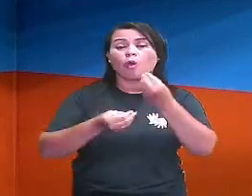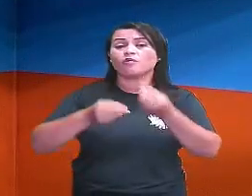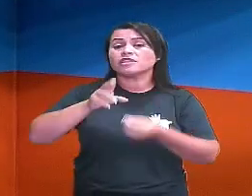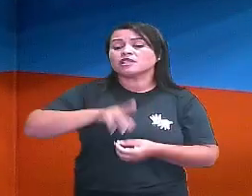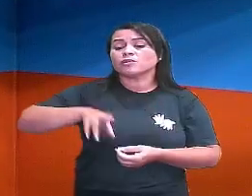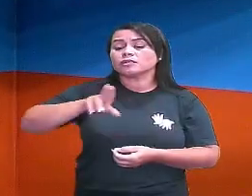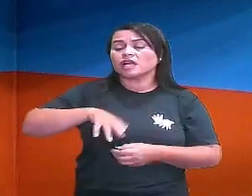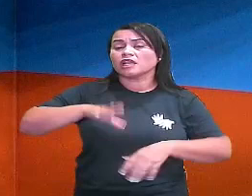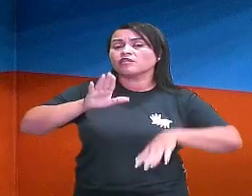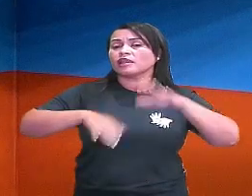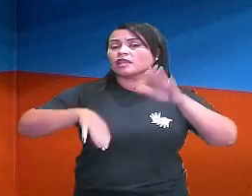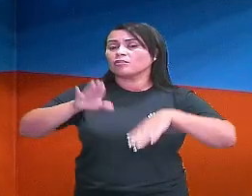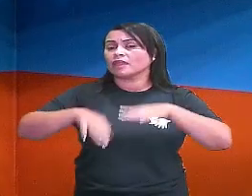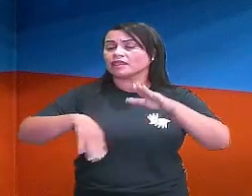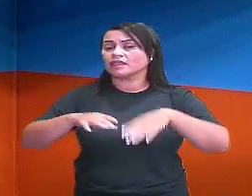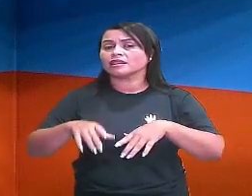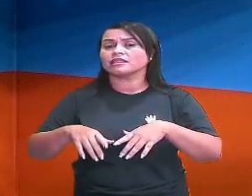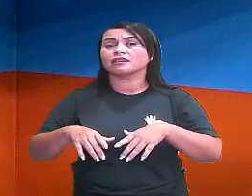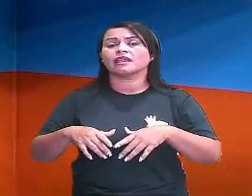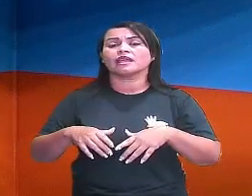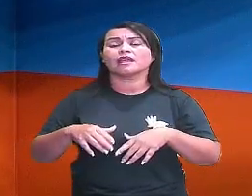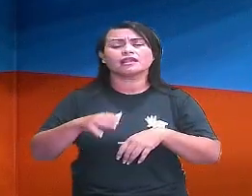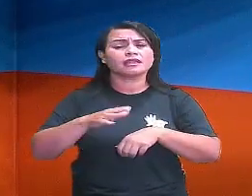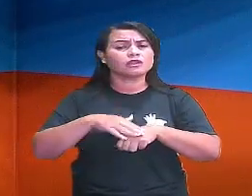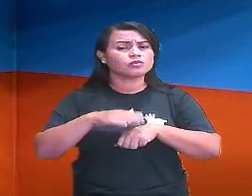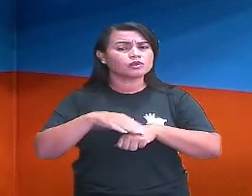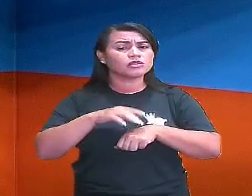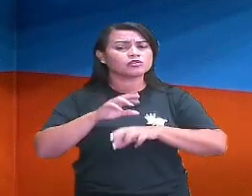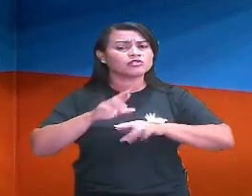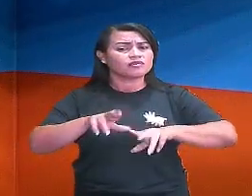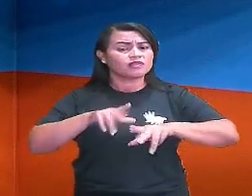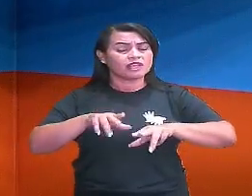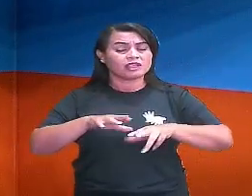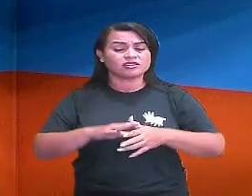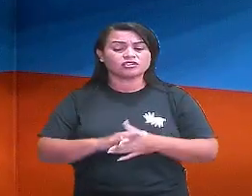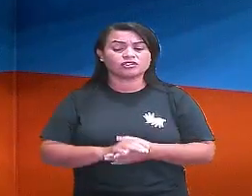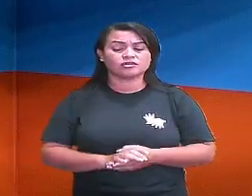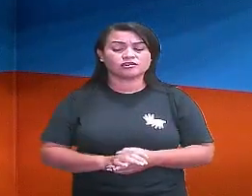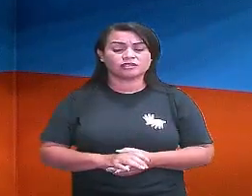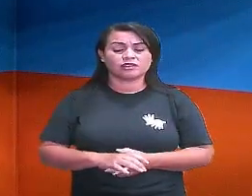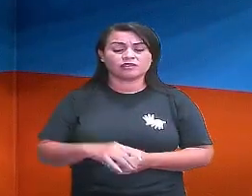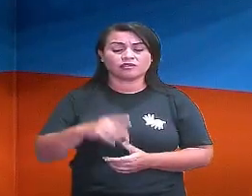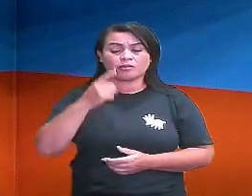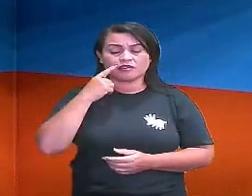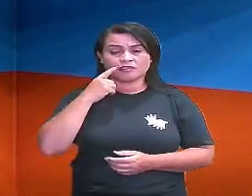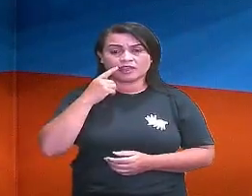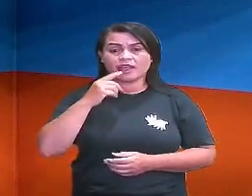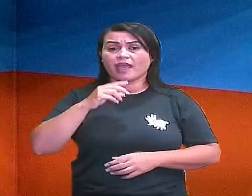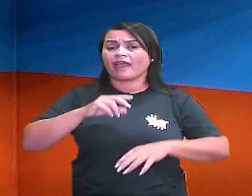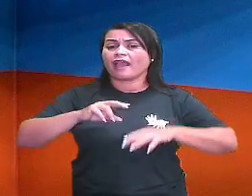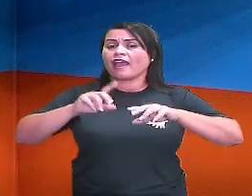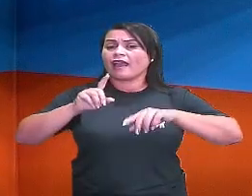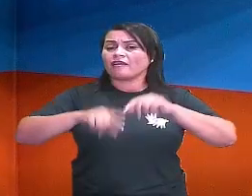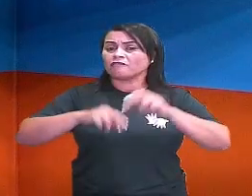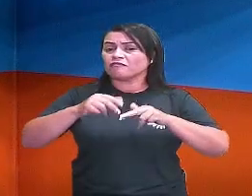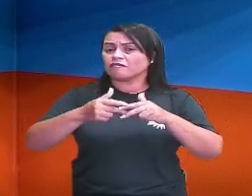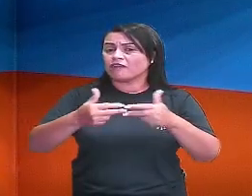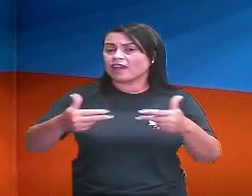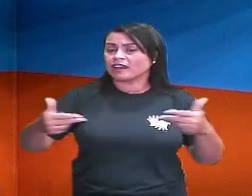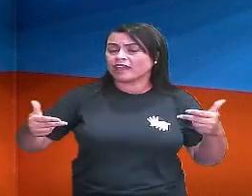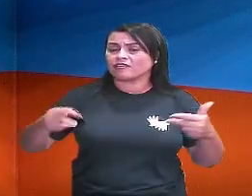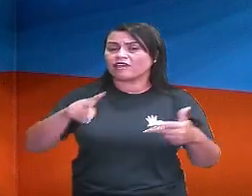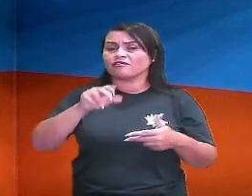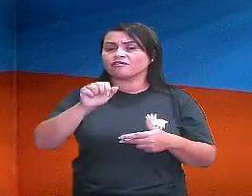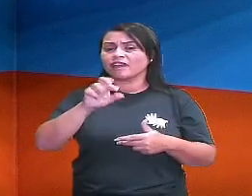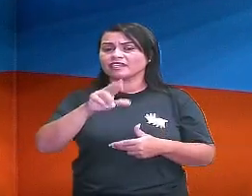né, em determinadas ocasiões, em situações diferentes. Então, variáveis são as letras de uma expressão